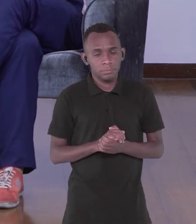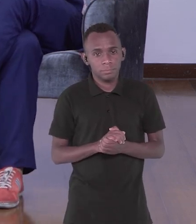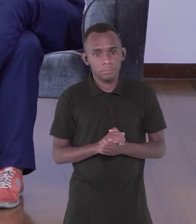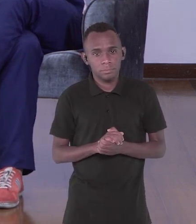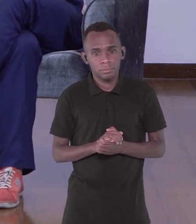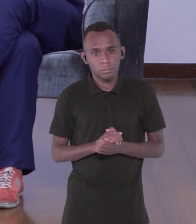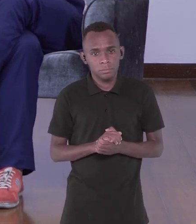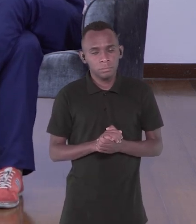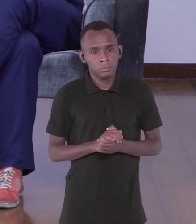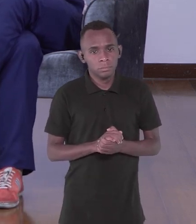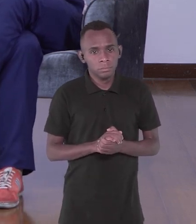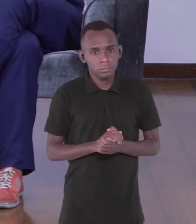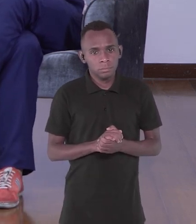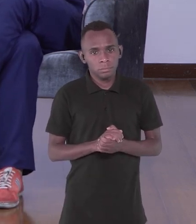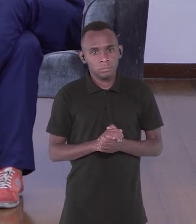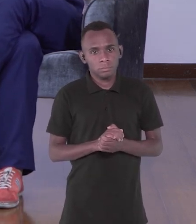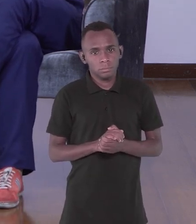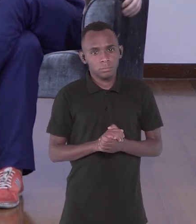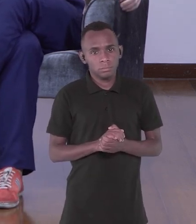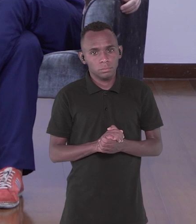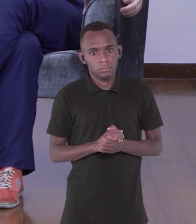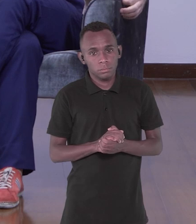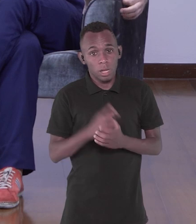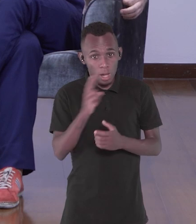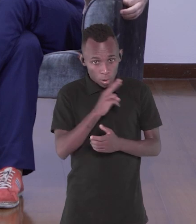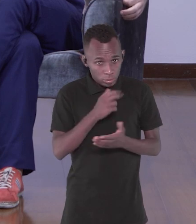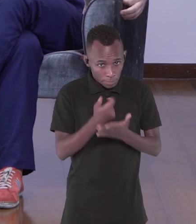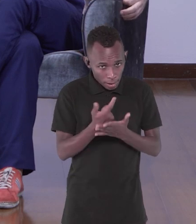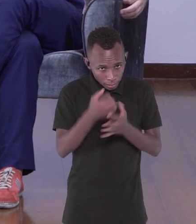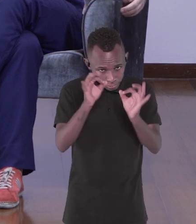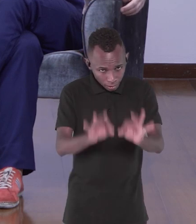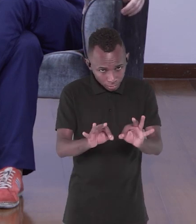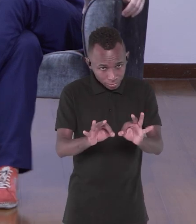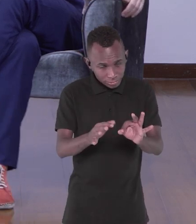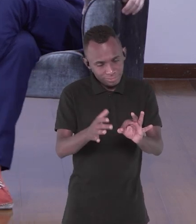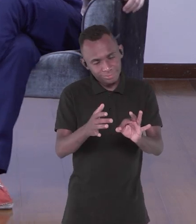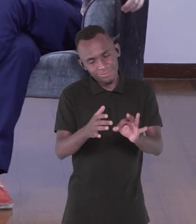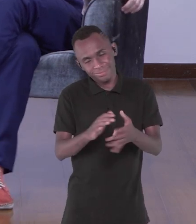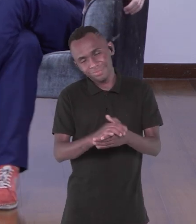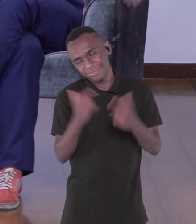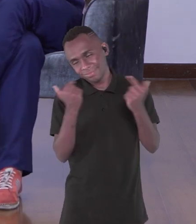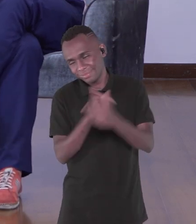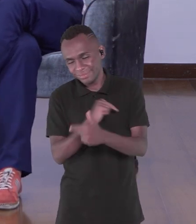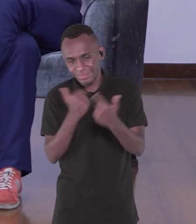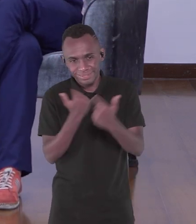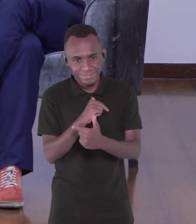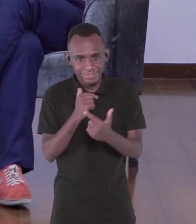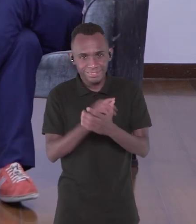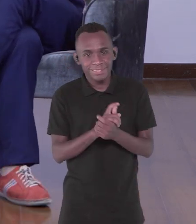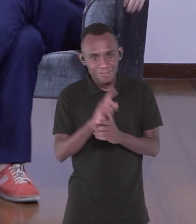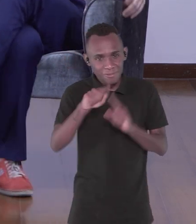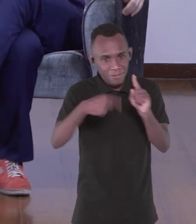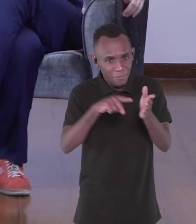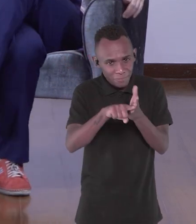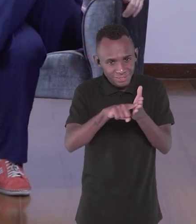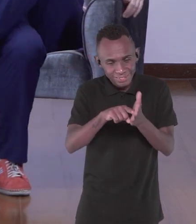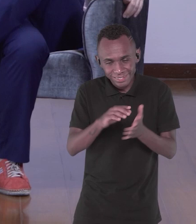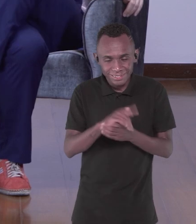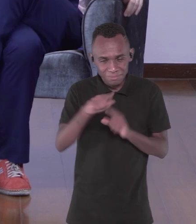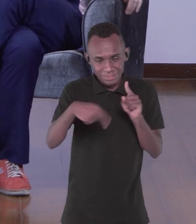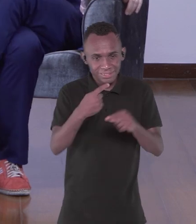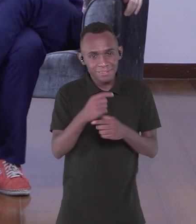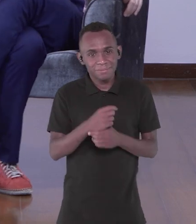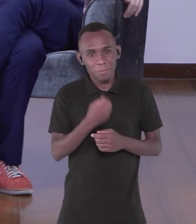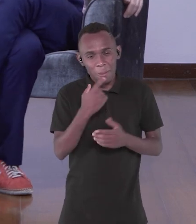Mas só a Rússia tem dia? Desculpa, Pedro. A Rússia tem dia? Vou dar uma olhada.